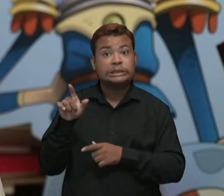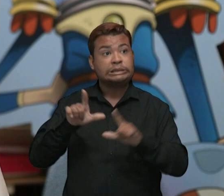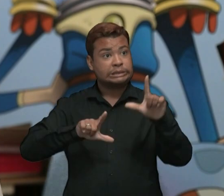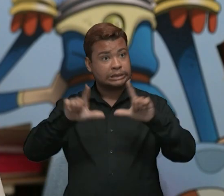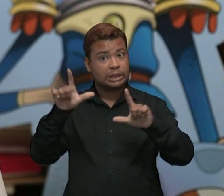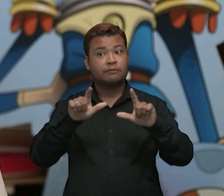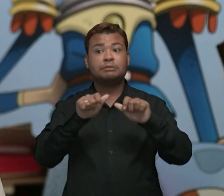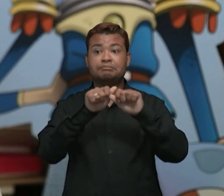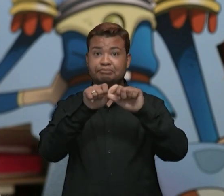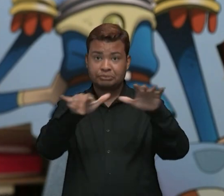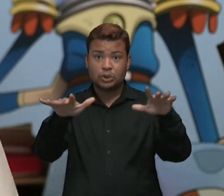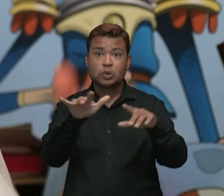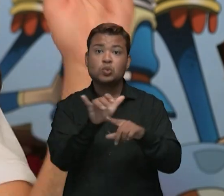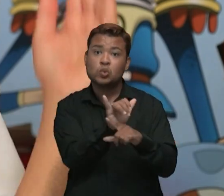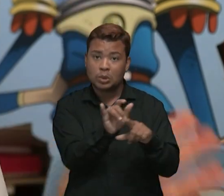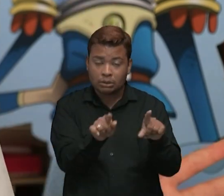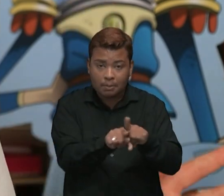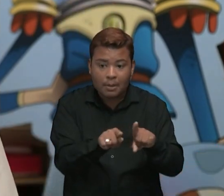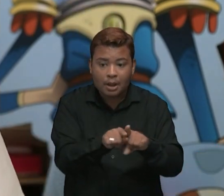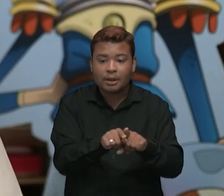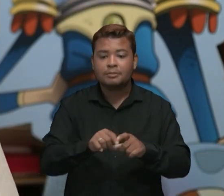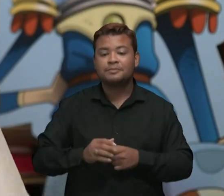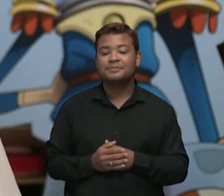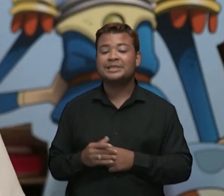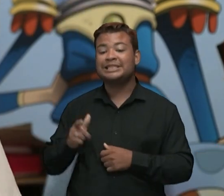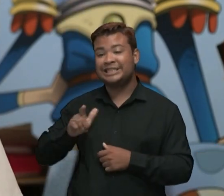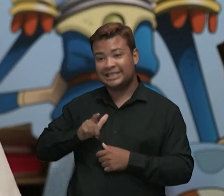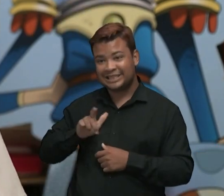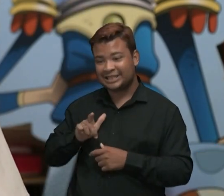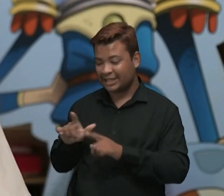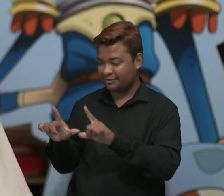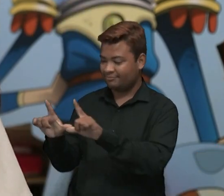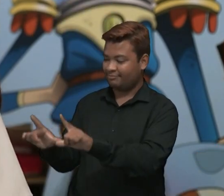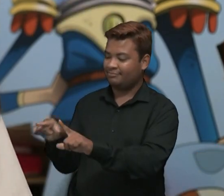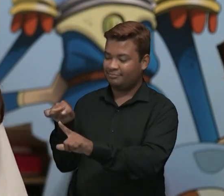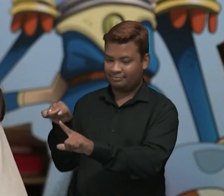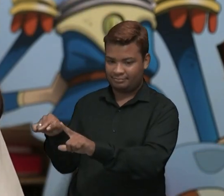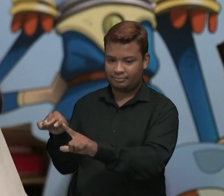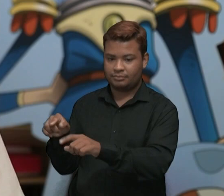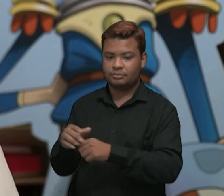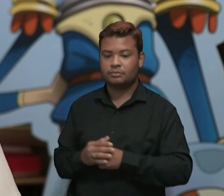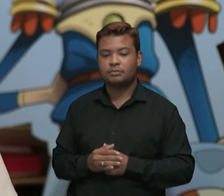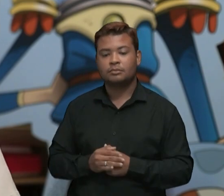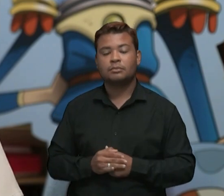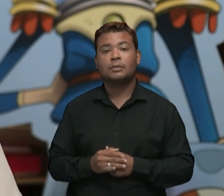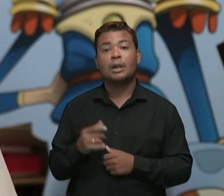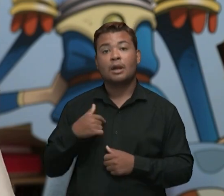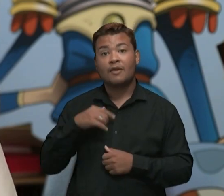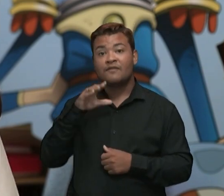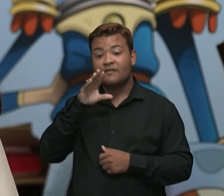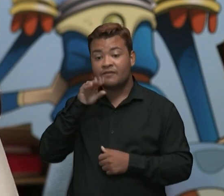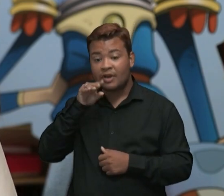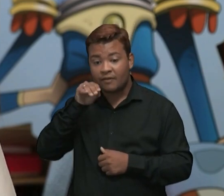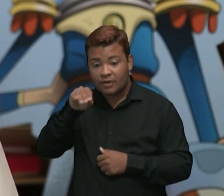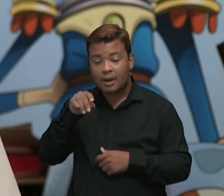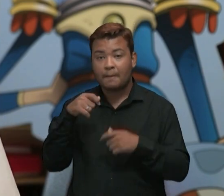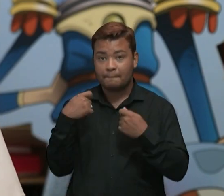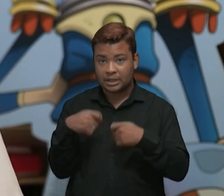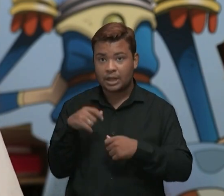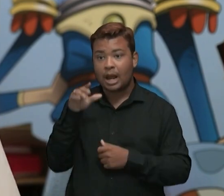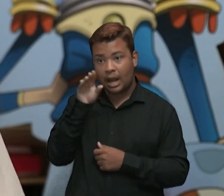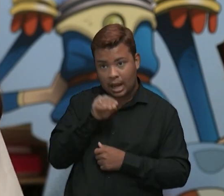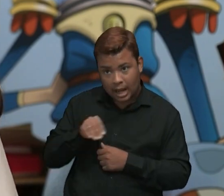no YouTube. E tinha uma TVzinha lá, e daí as horas que eu tinha que falar uma